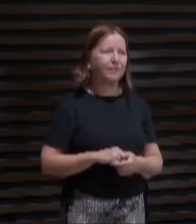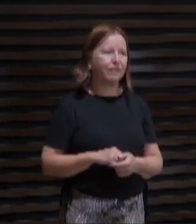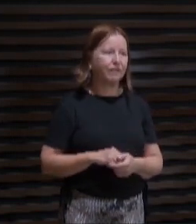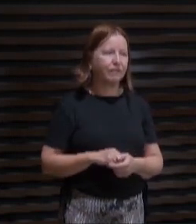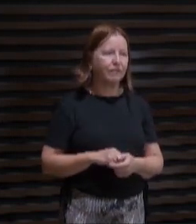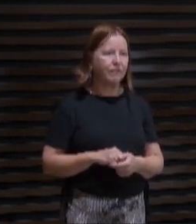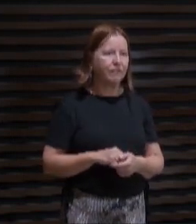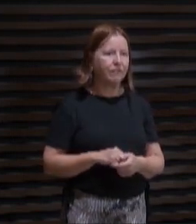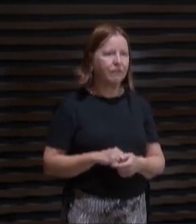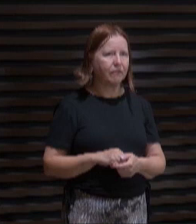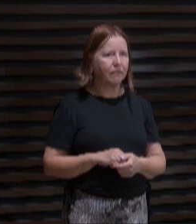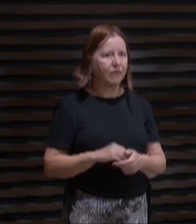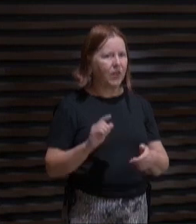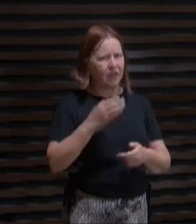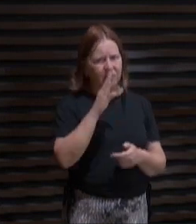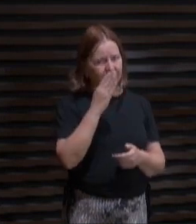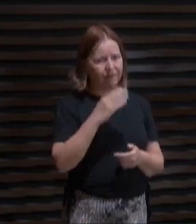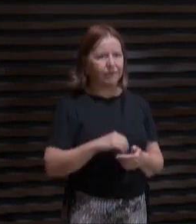E não se iluda.